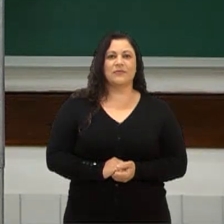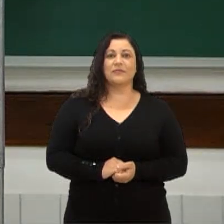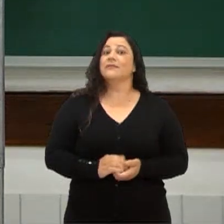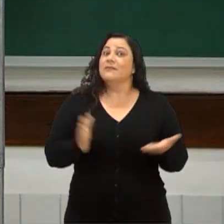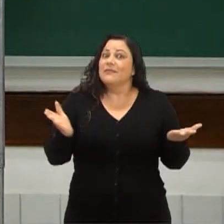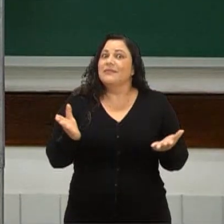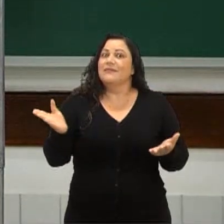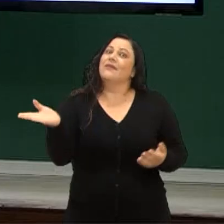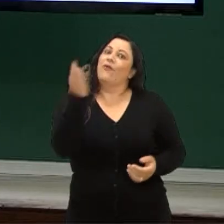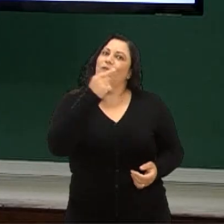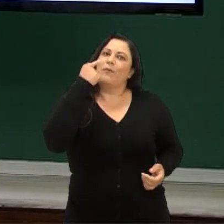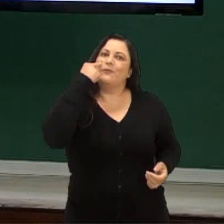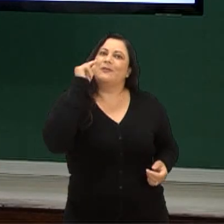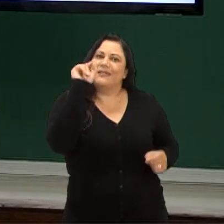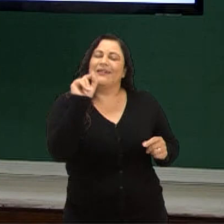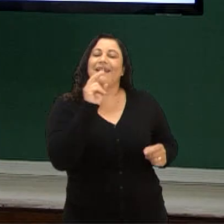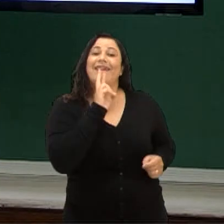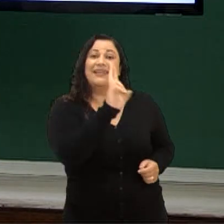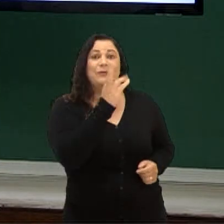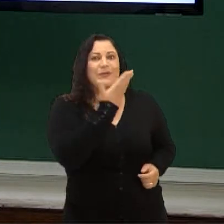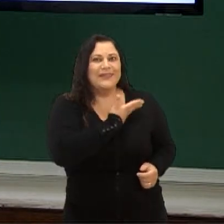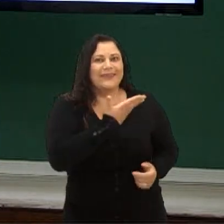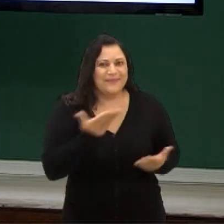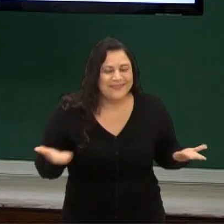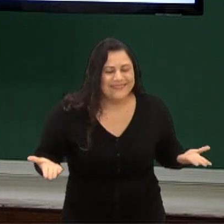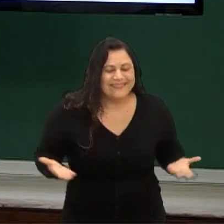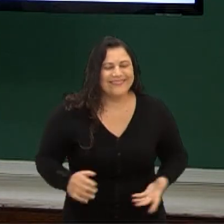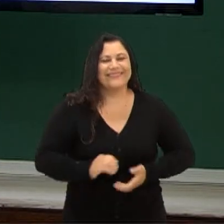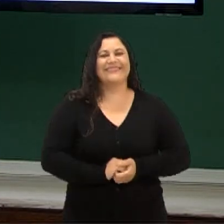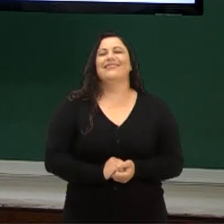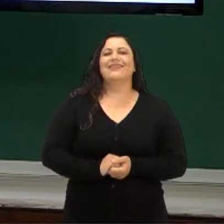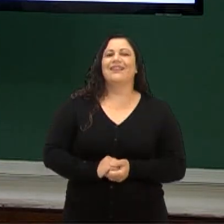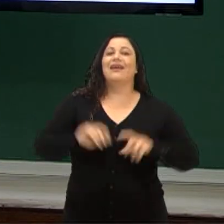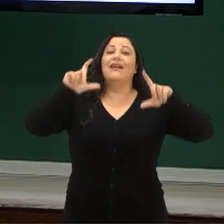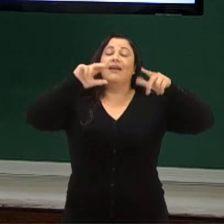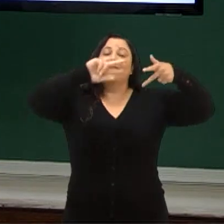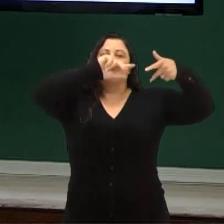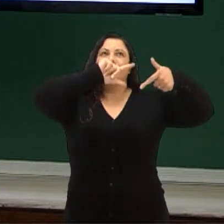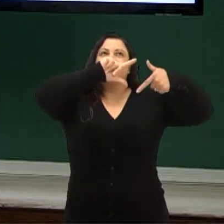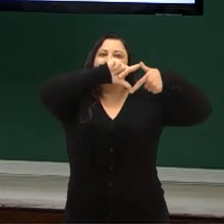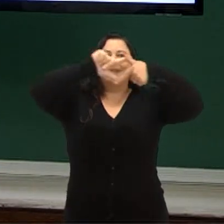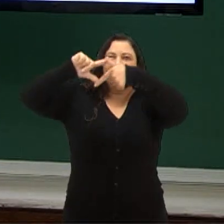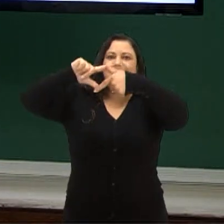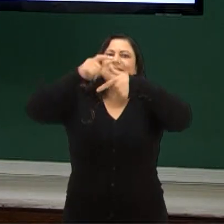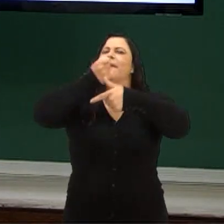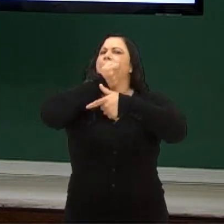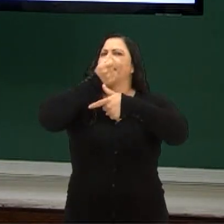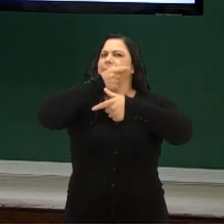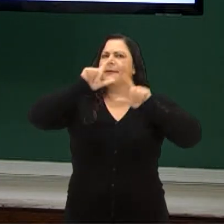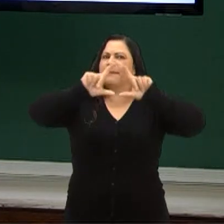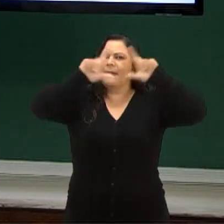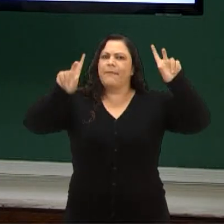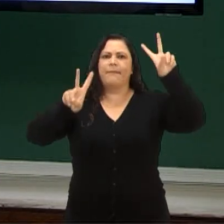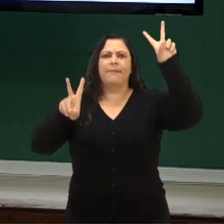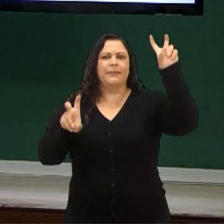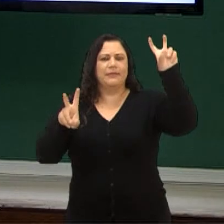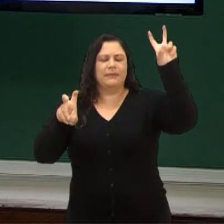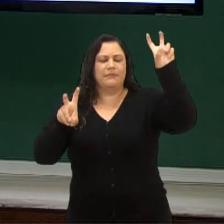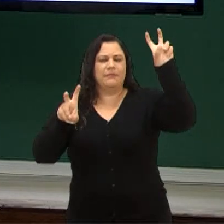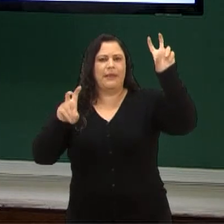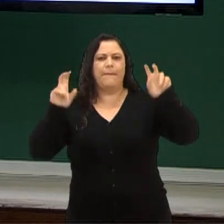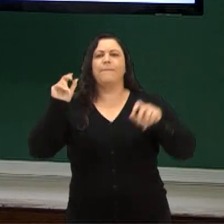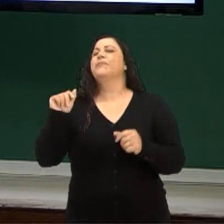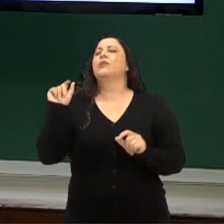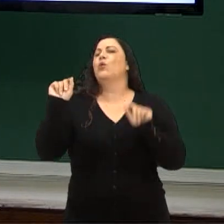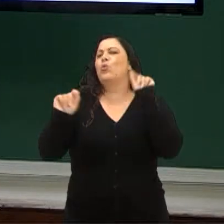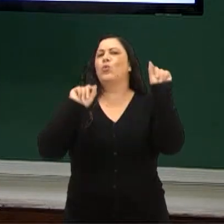Vamos lá, meus amigos, conseguiram responder? Então, ó, nesta tirinha, meus amigos, há uma citação, uma obra infantil. Nós